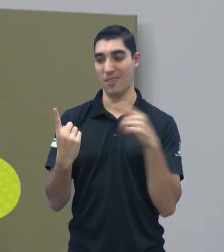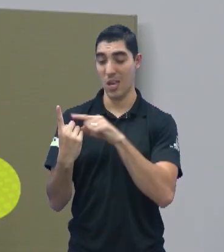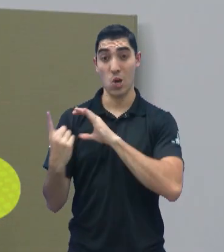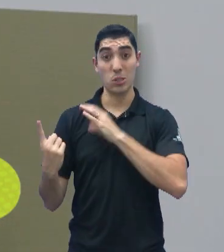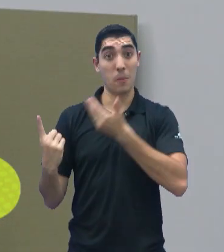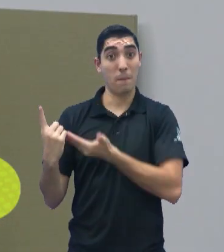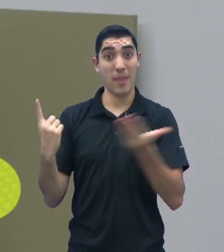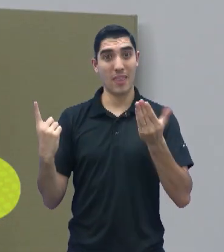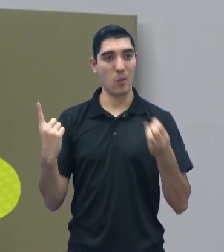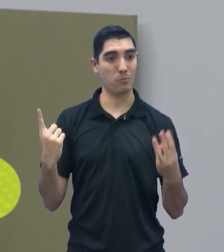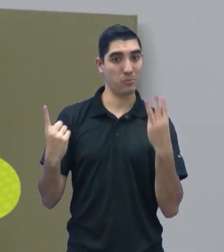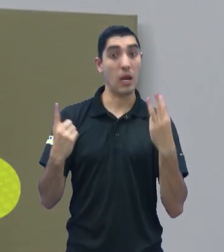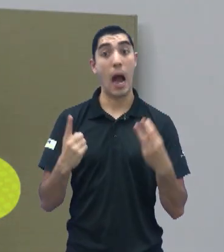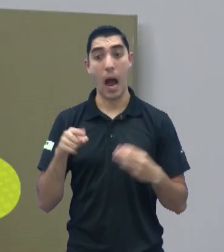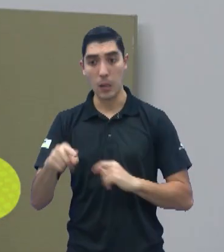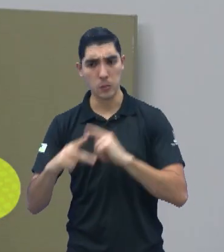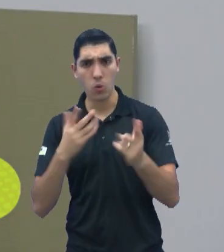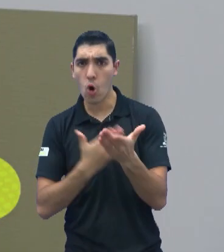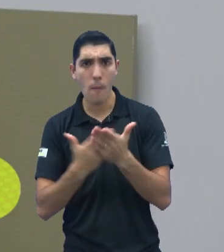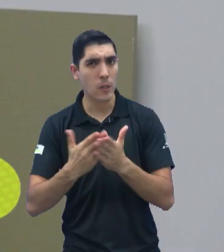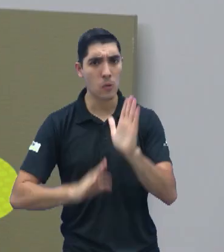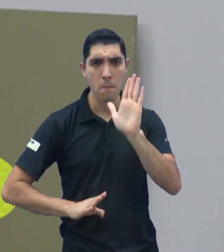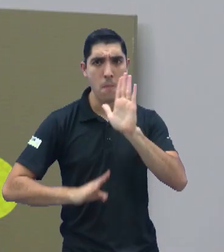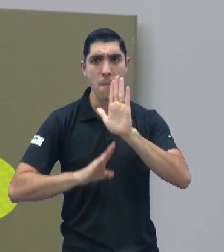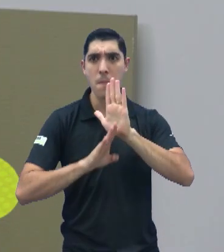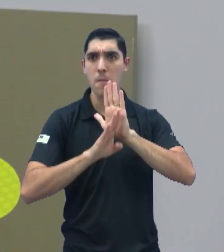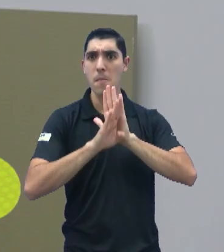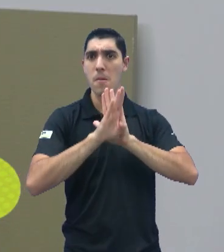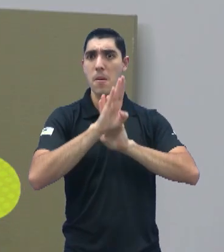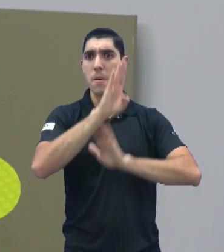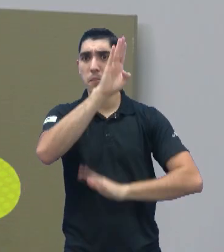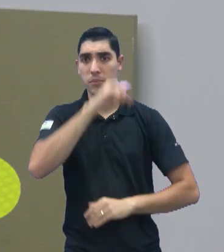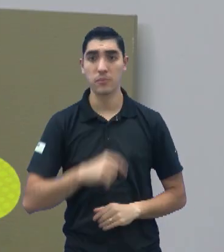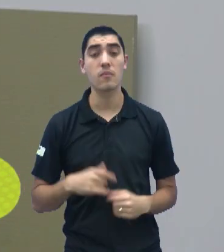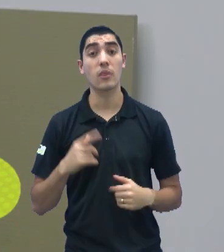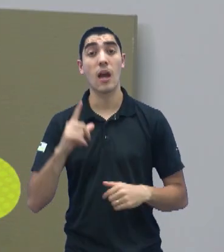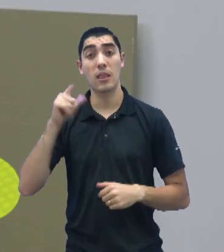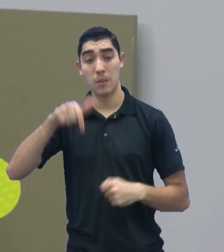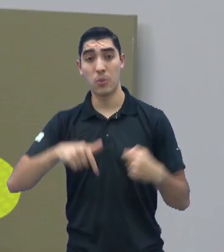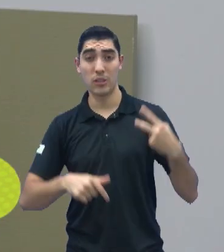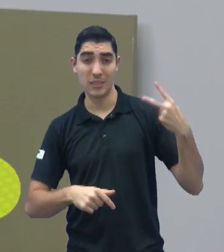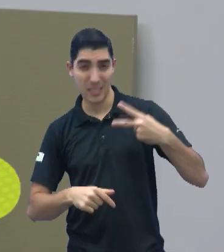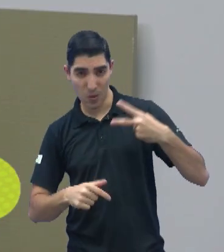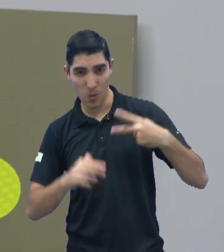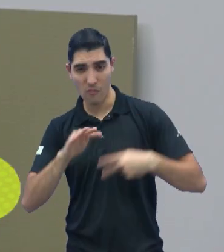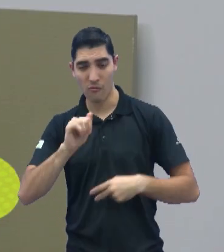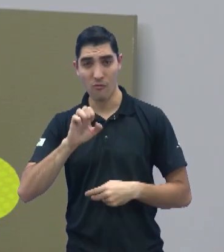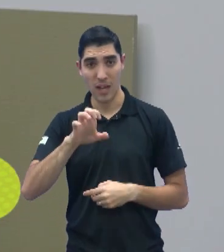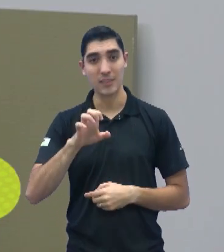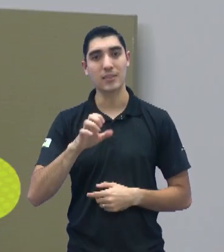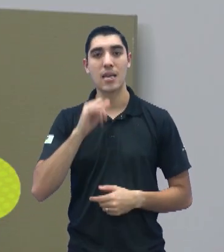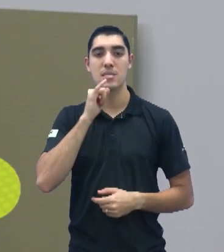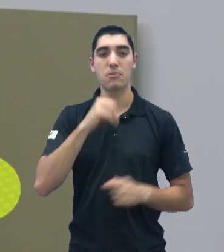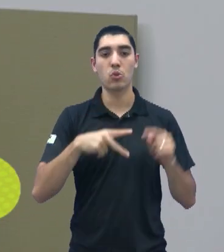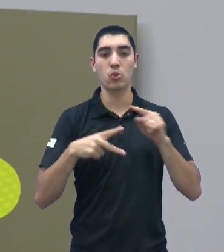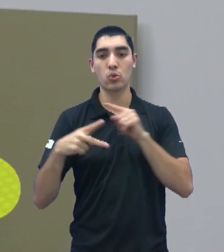time começou aqui, ó, crescer. Na segunda fase a gente perdeu os 3 jogos em casa e ganhou os 3 jogos fora. Então, nessa terceira fase